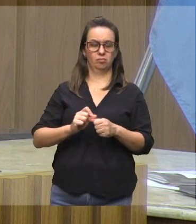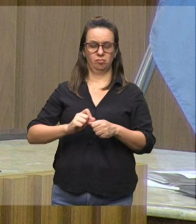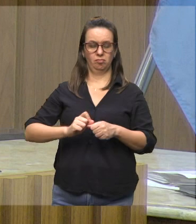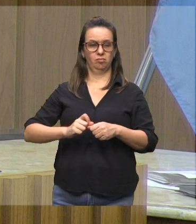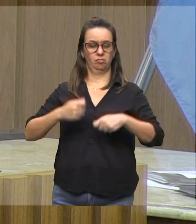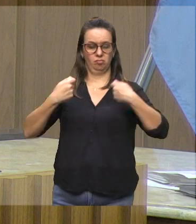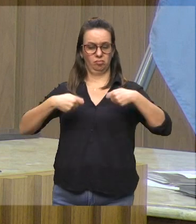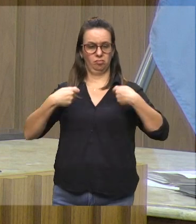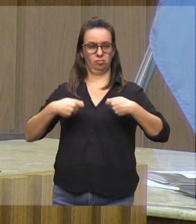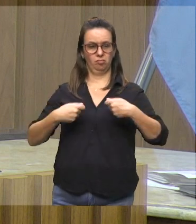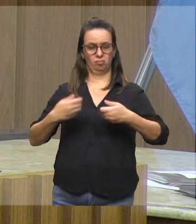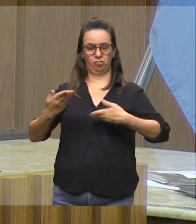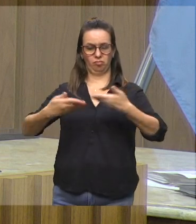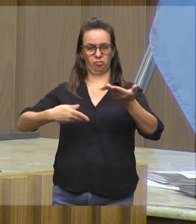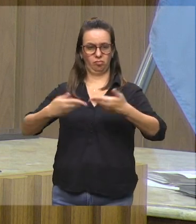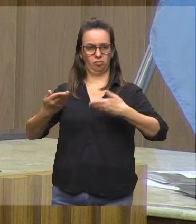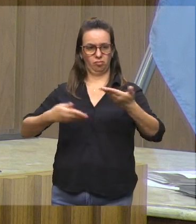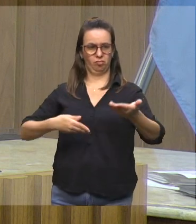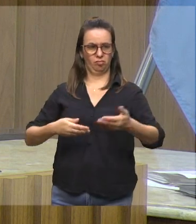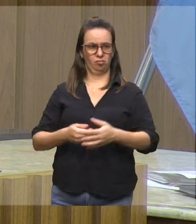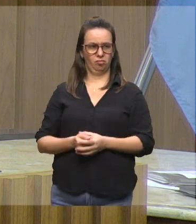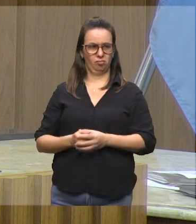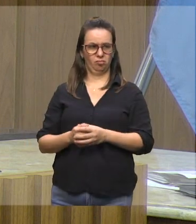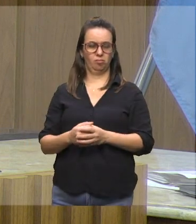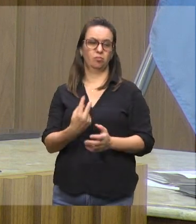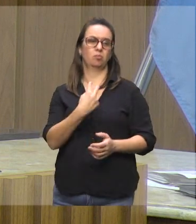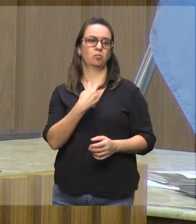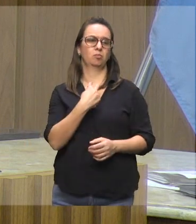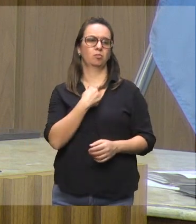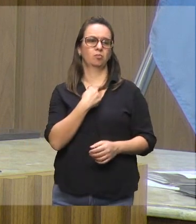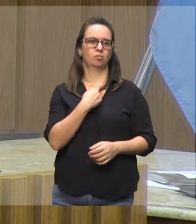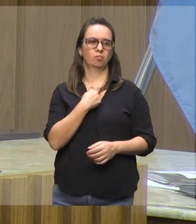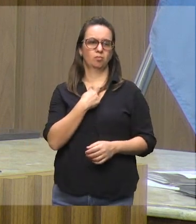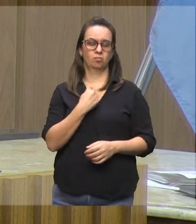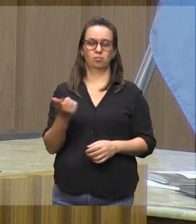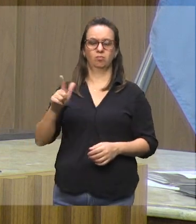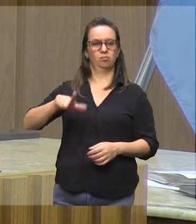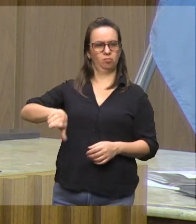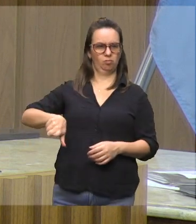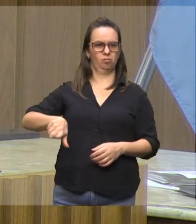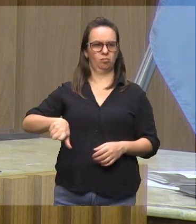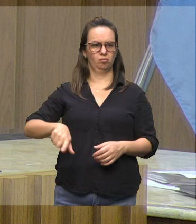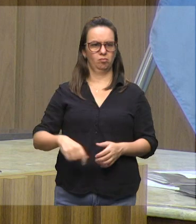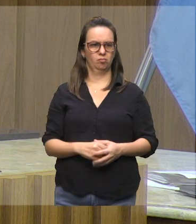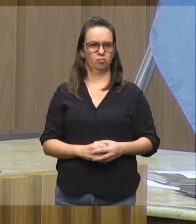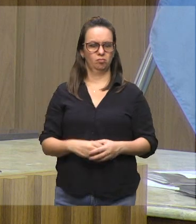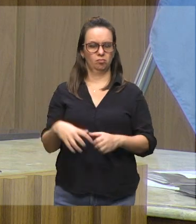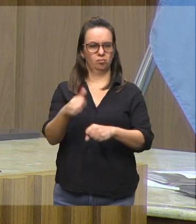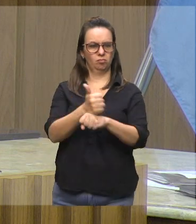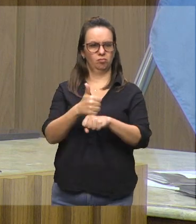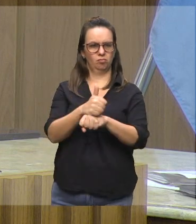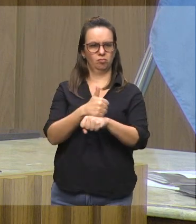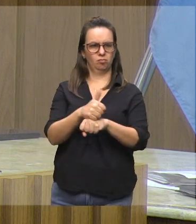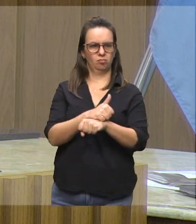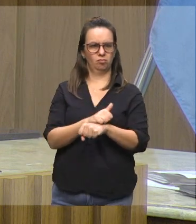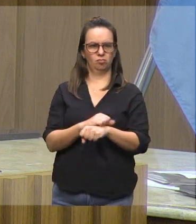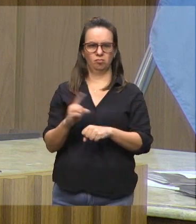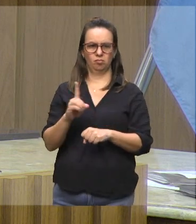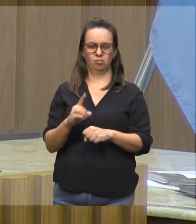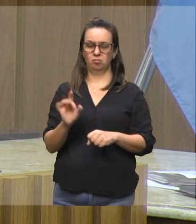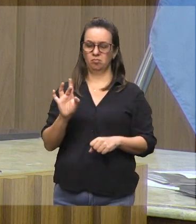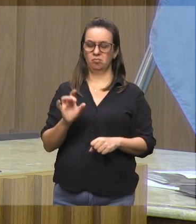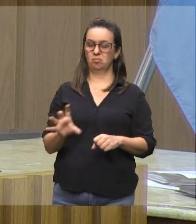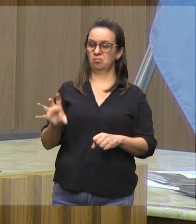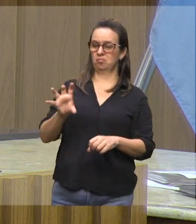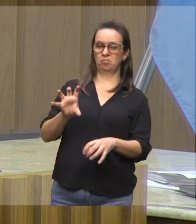precisa ser reocupado por servidores públicos de carreira. Não dá para ficar remendando e falar